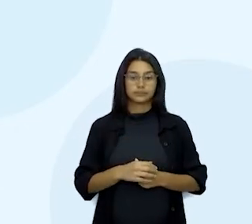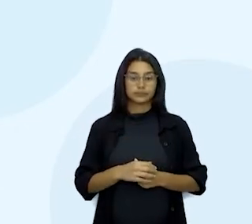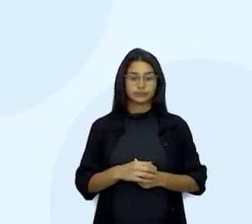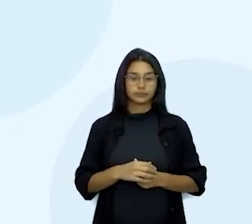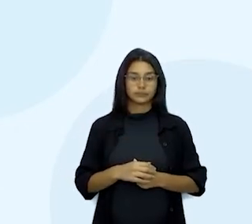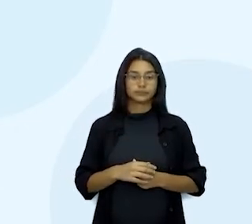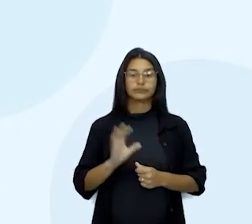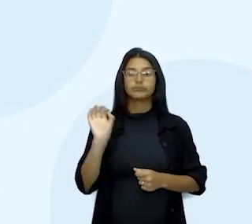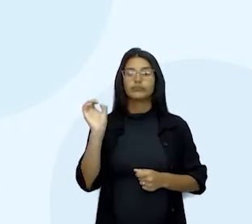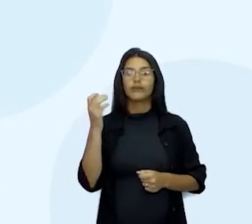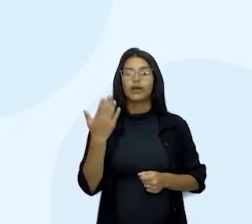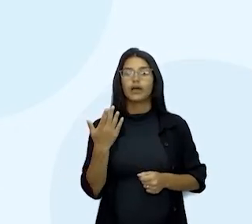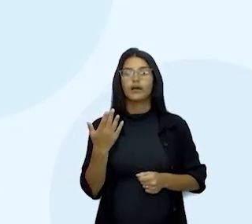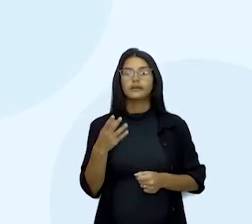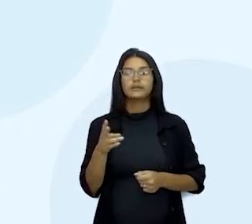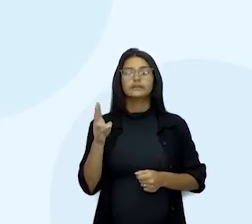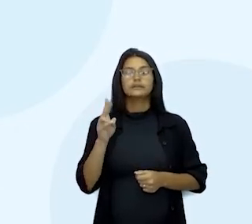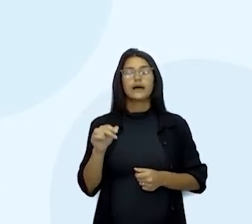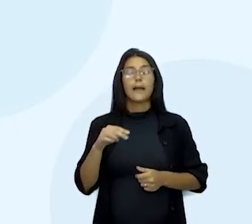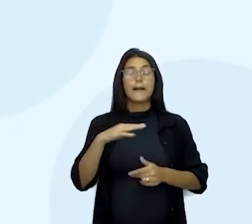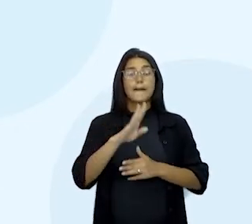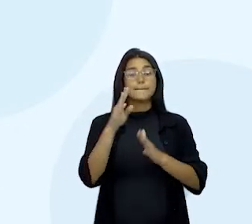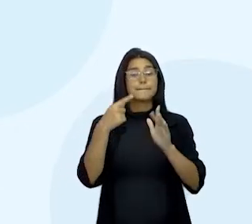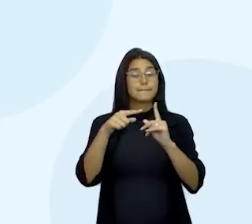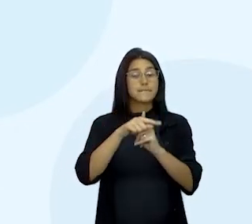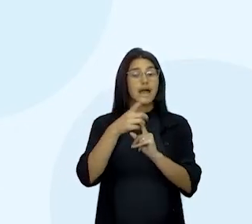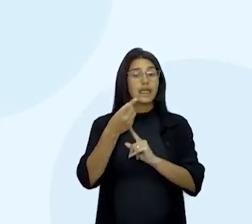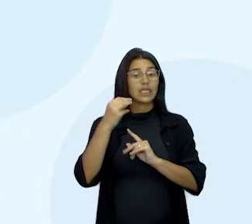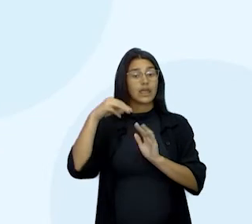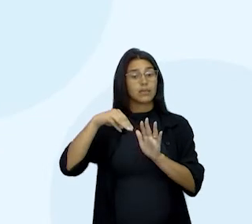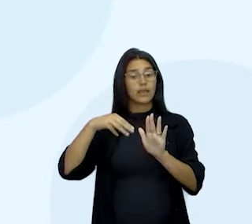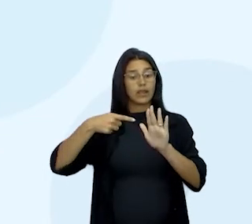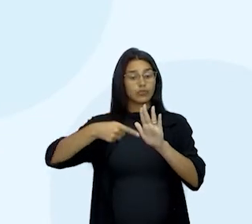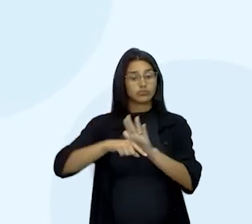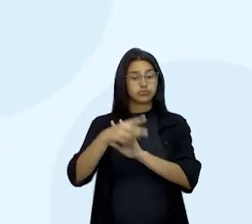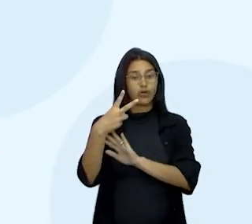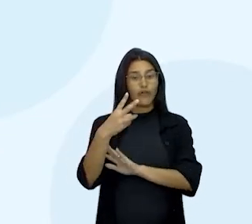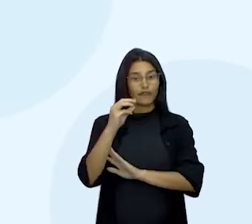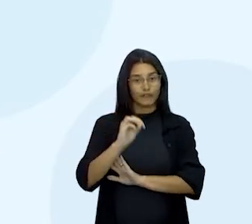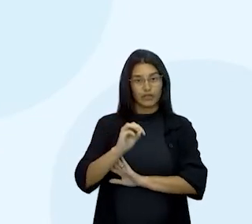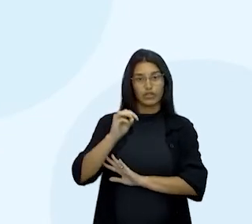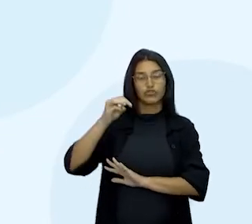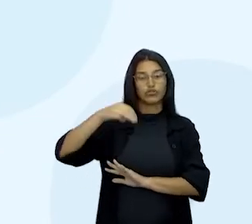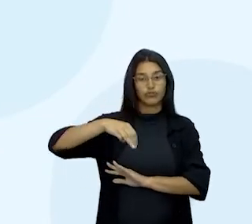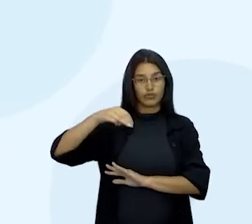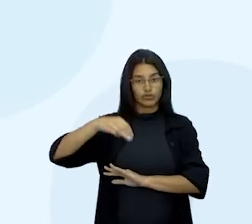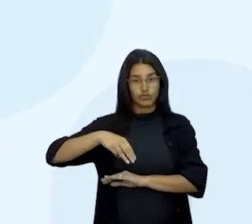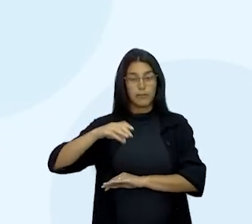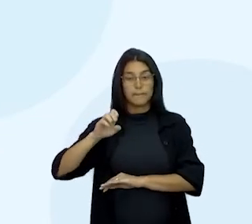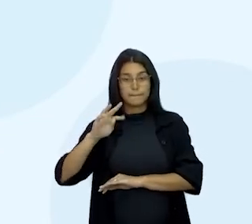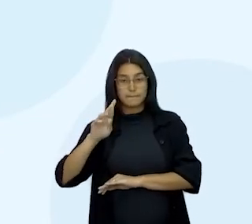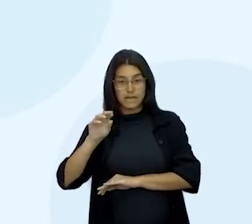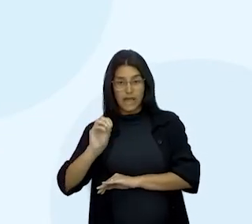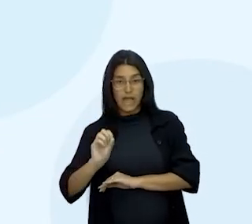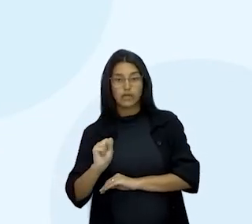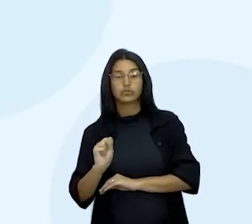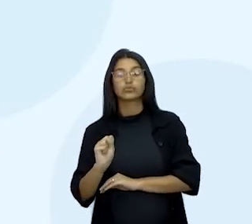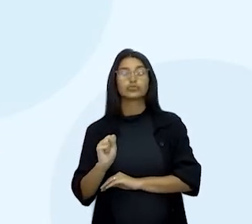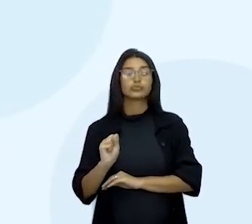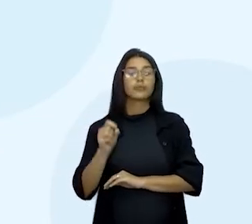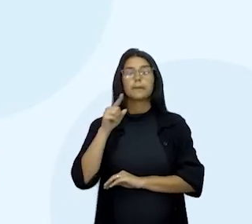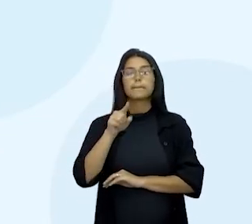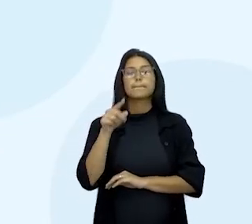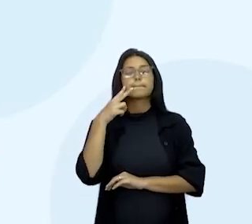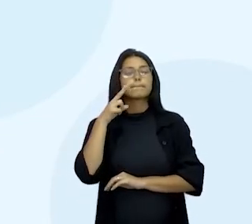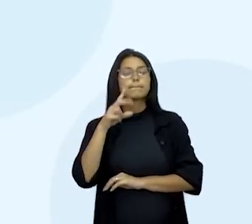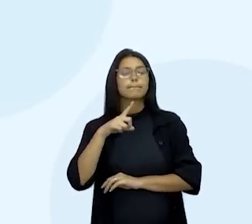O que acontece é que quando você vai a mais 10 metros de profundidade de onde você estava, ou seja, 10 mais 10, 20 metros, você